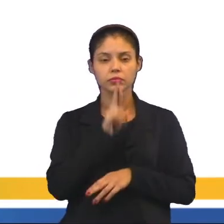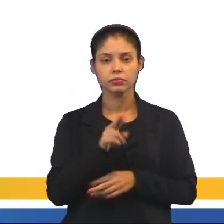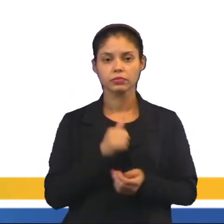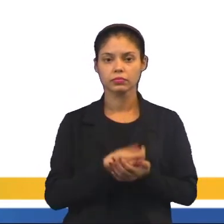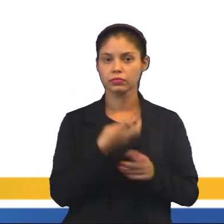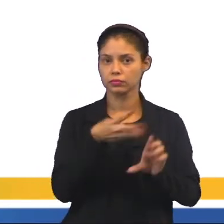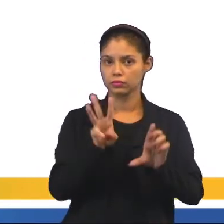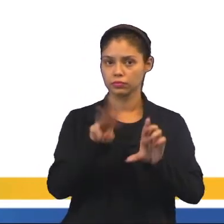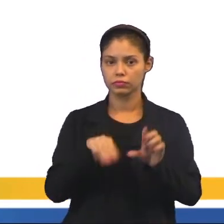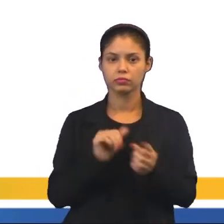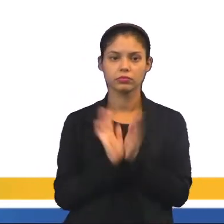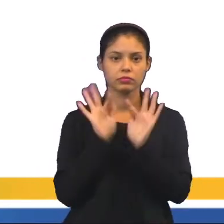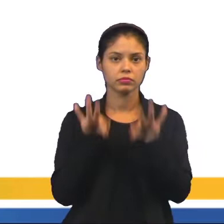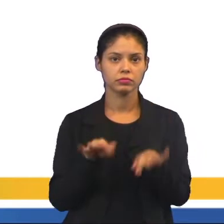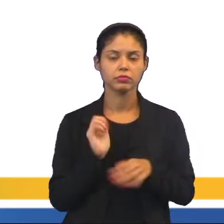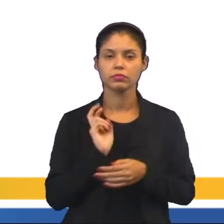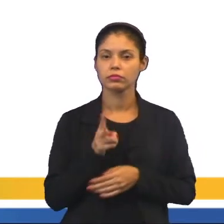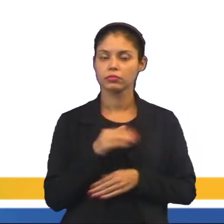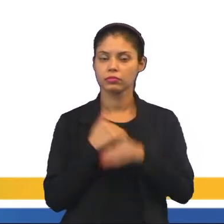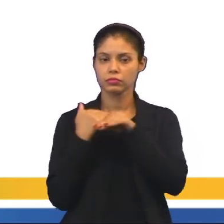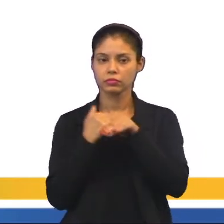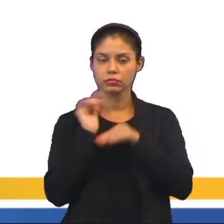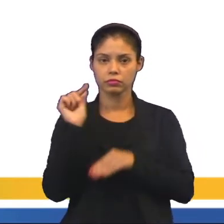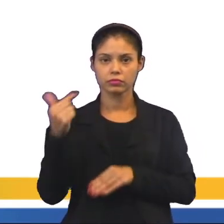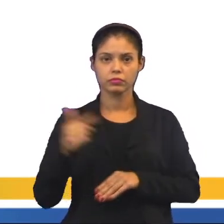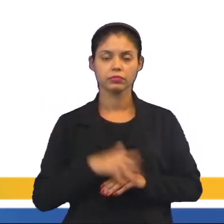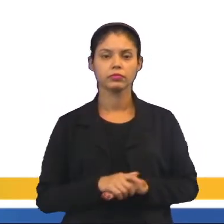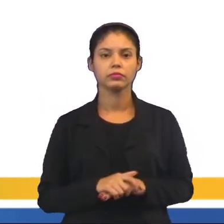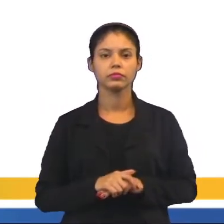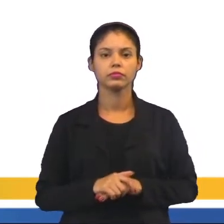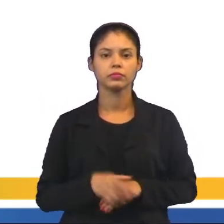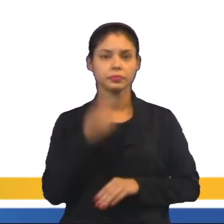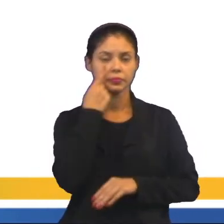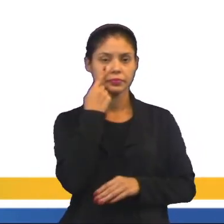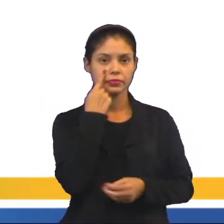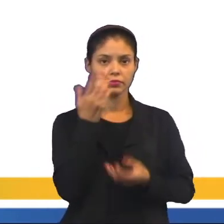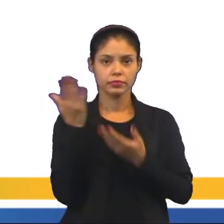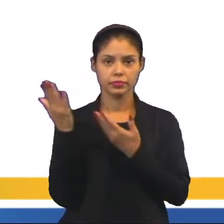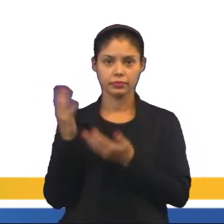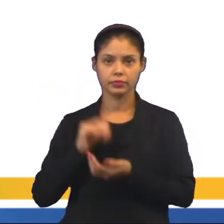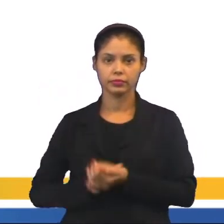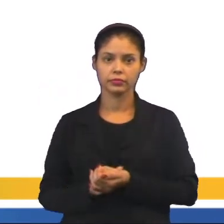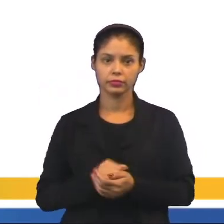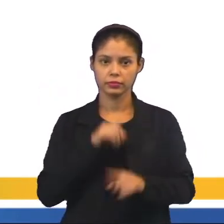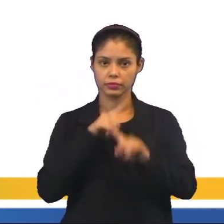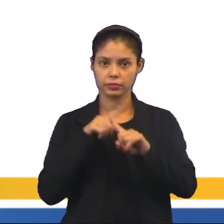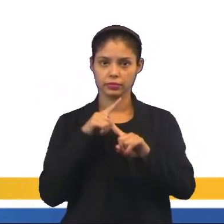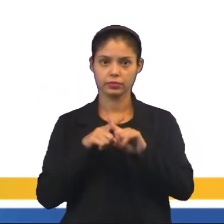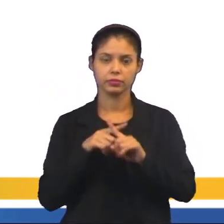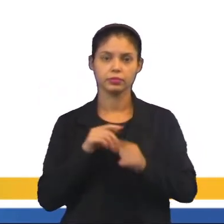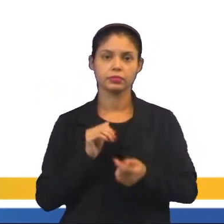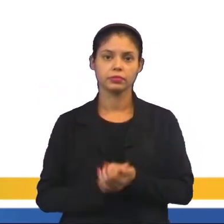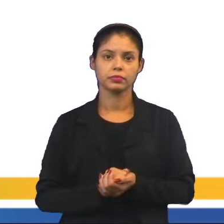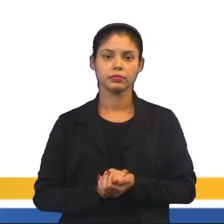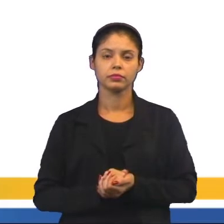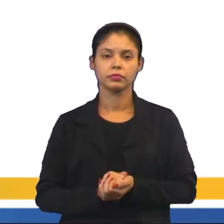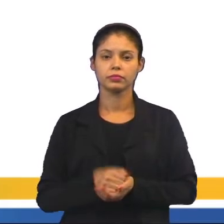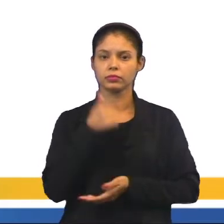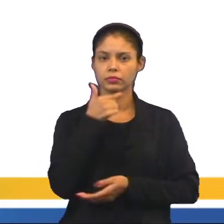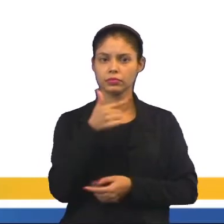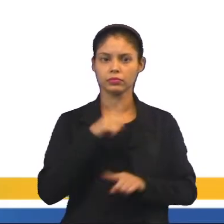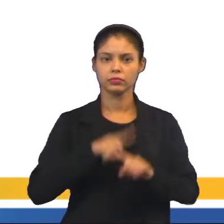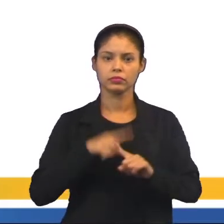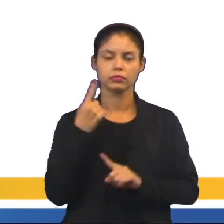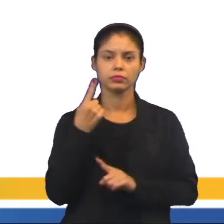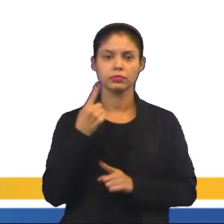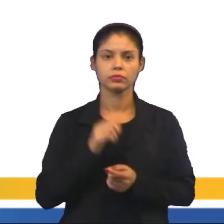dessa matriz final, ela tem que dar igual a outra. Então, observe. Multiplicando a matriz principal, 2 vezes